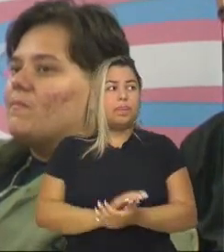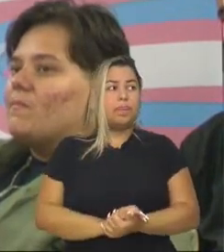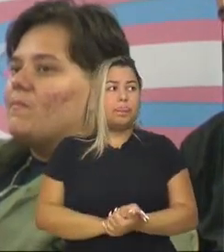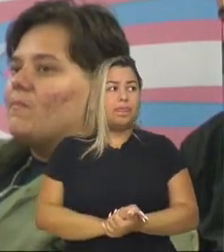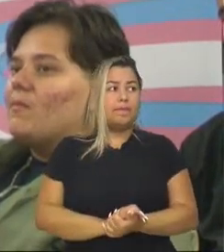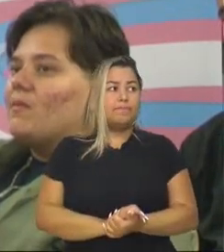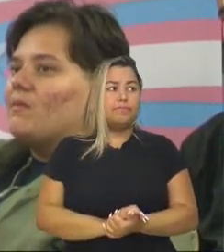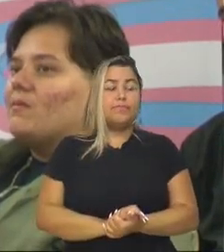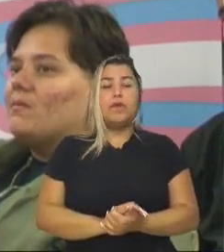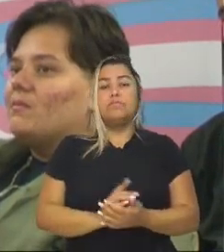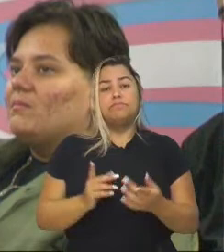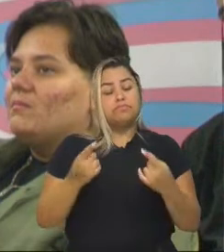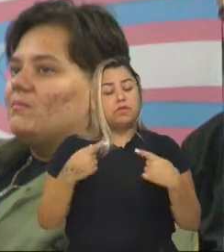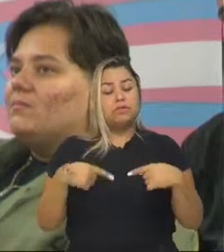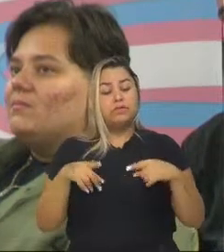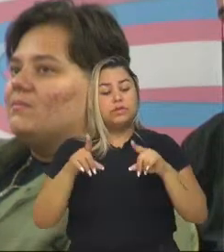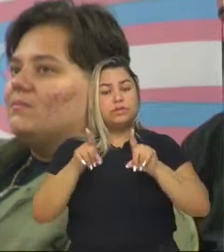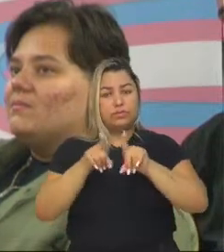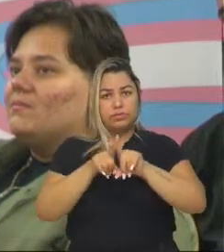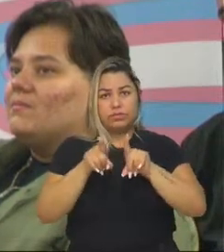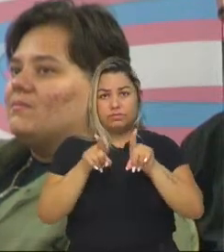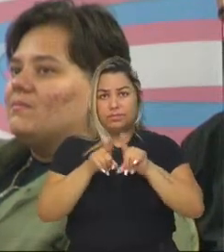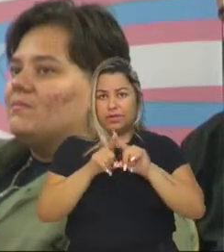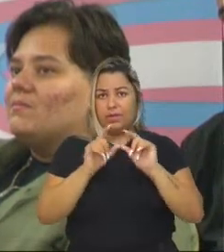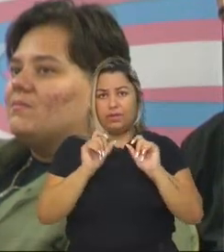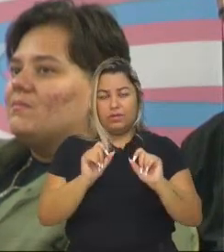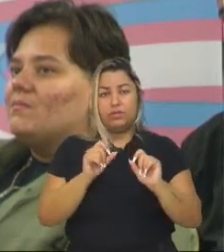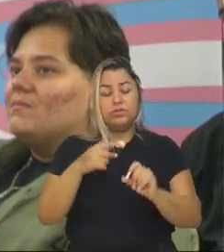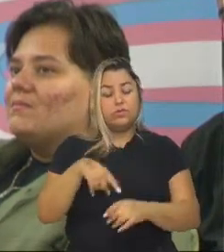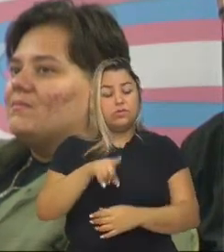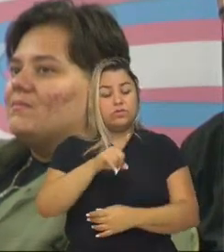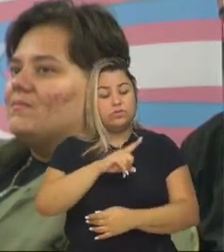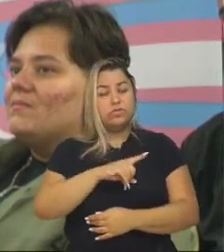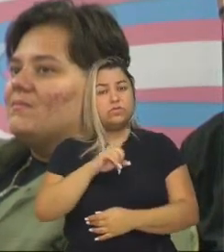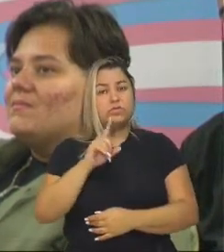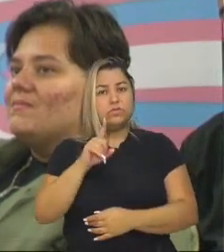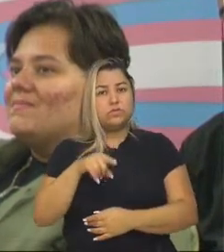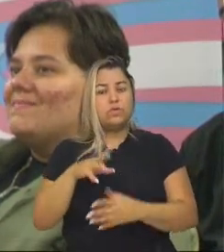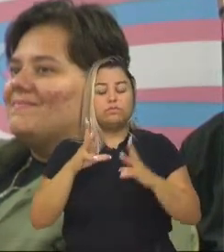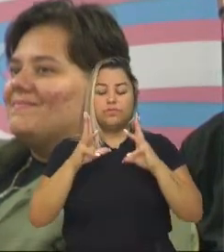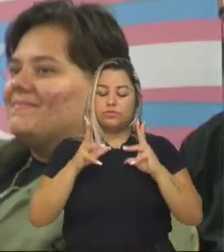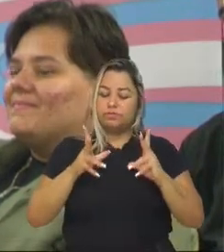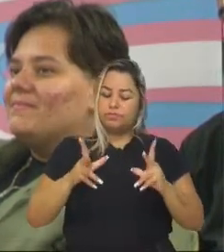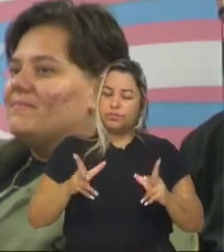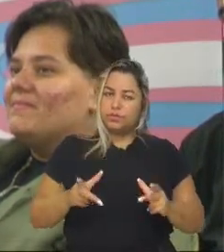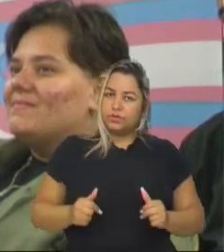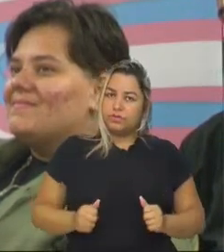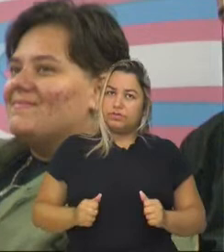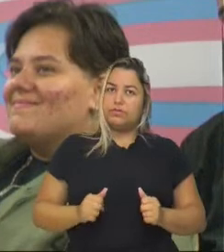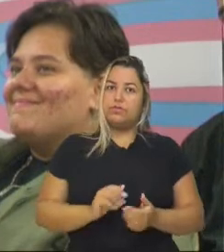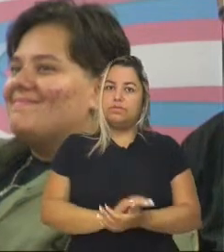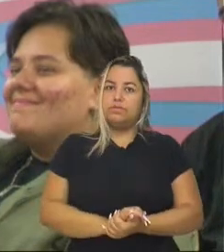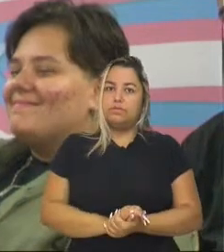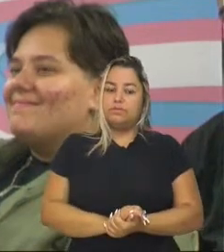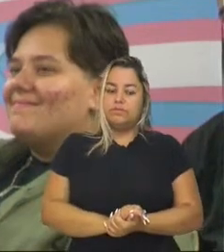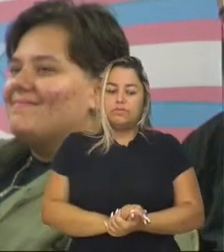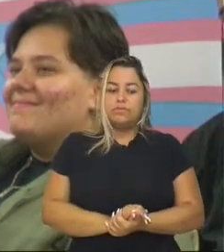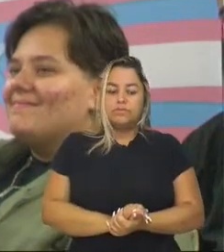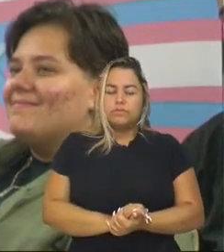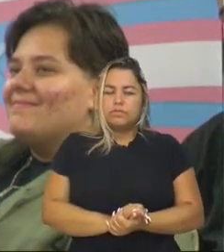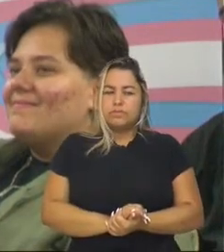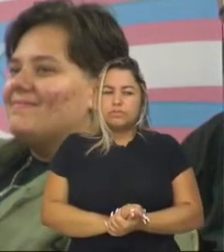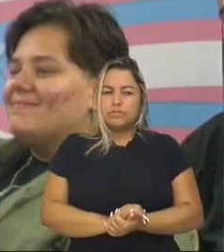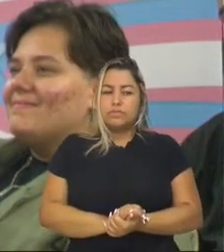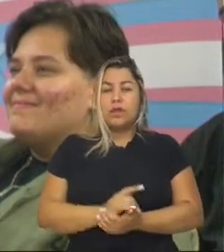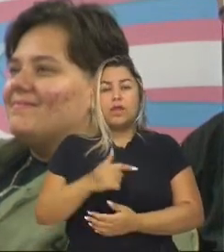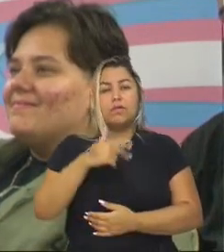maior puro ser, porque é o que nós somos pureza, mas pureza de ser trans, né? E